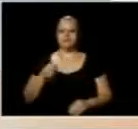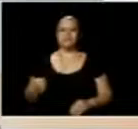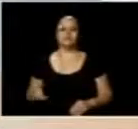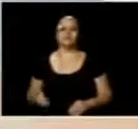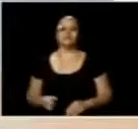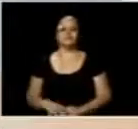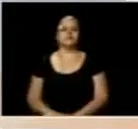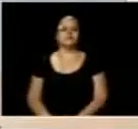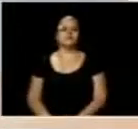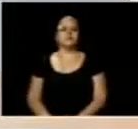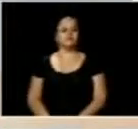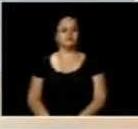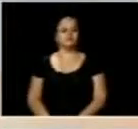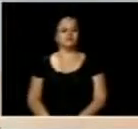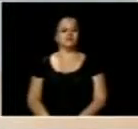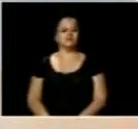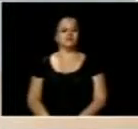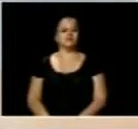dia. Quero